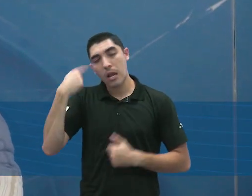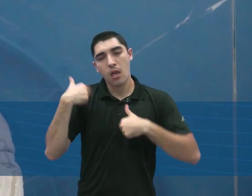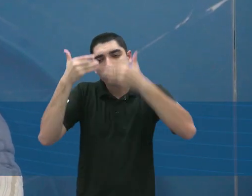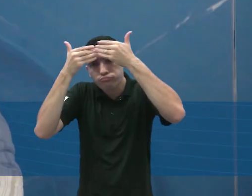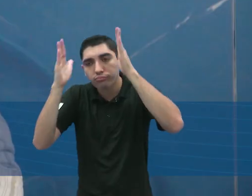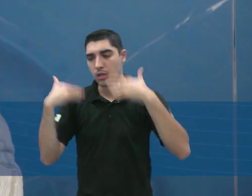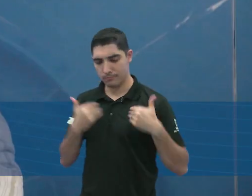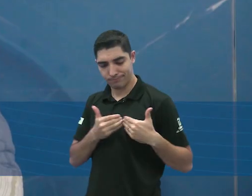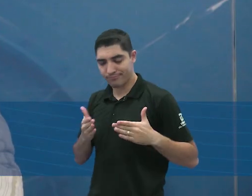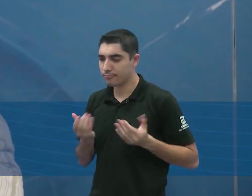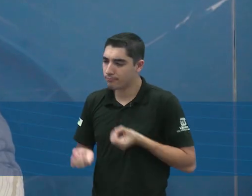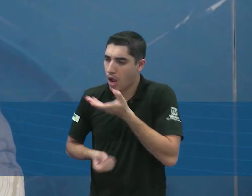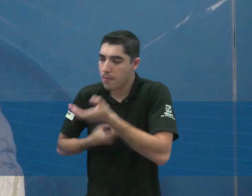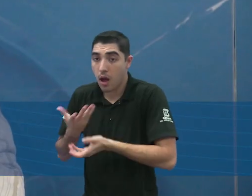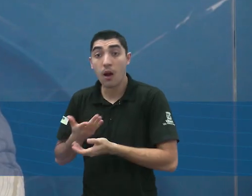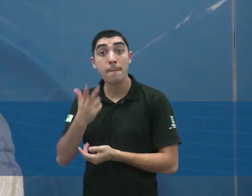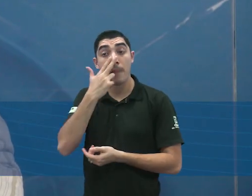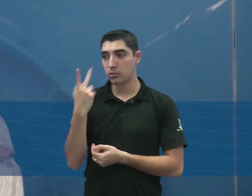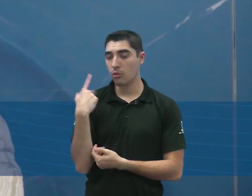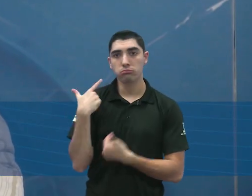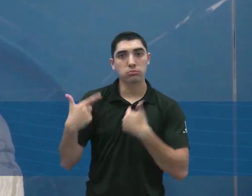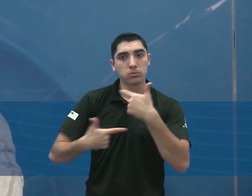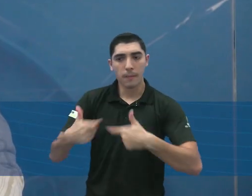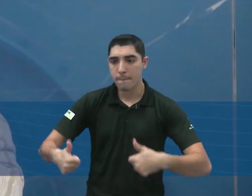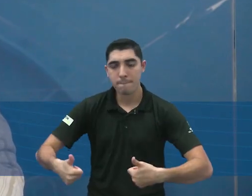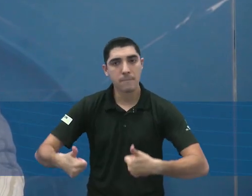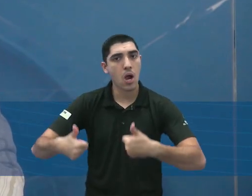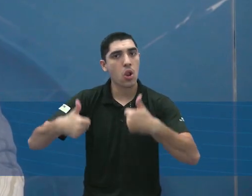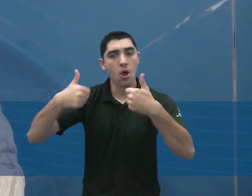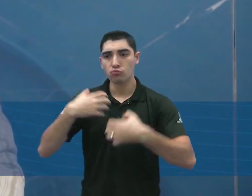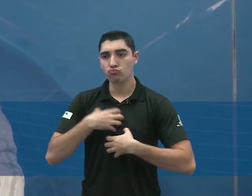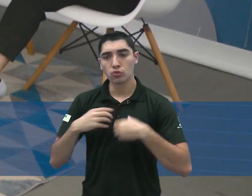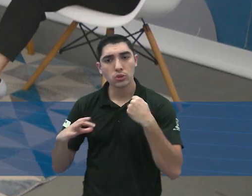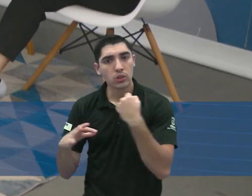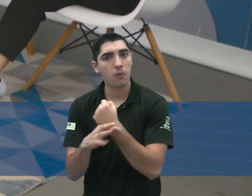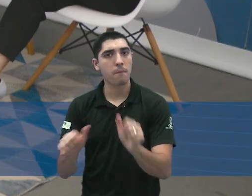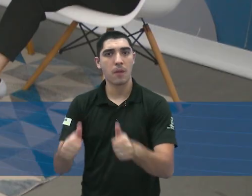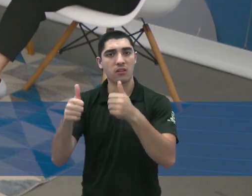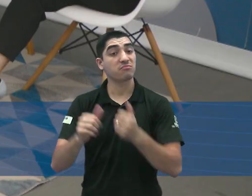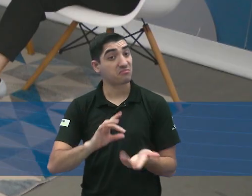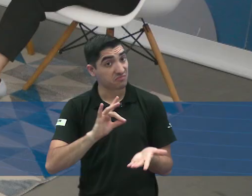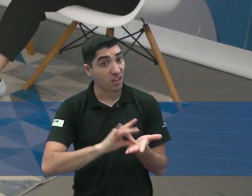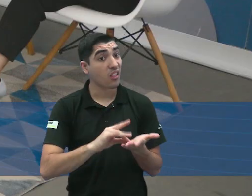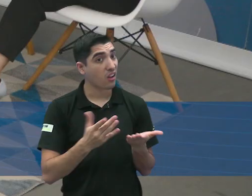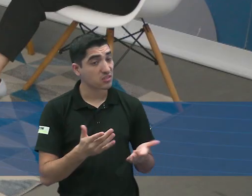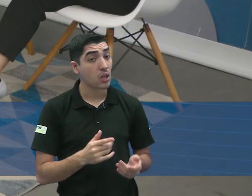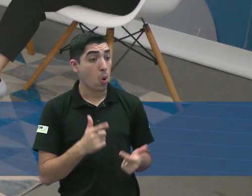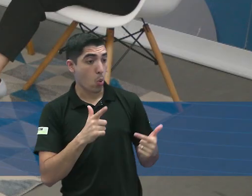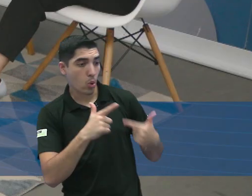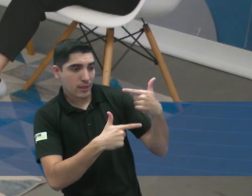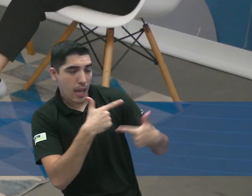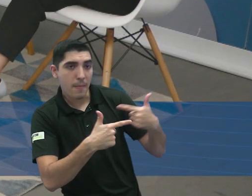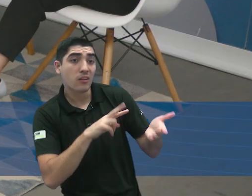é um ambiente realmente muito mais produtivo, mais seguro, né? Então, isso é muito legal, né? O trabalho vamos dizer,